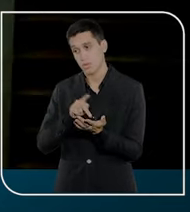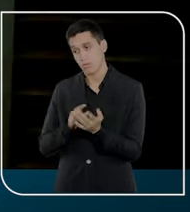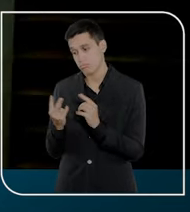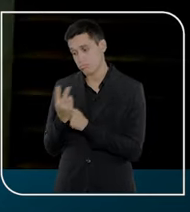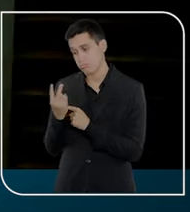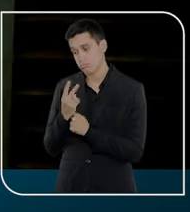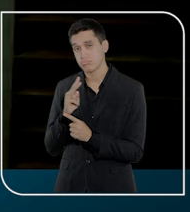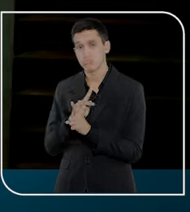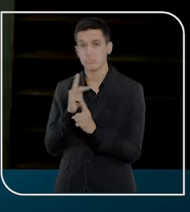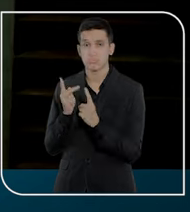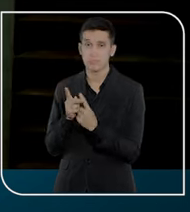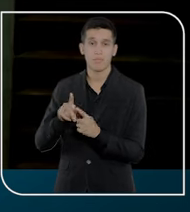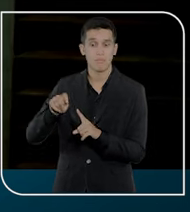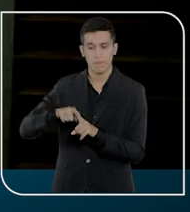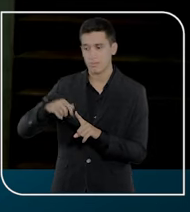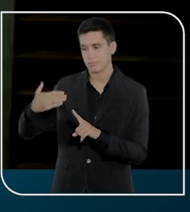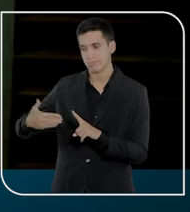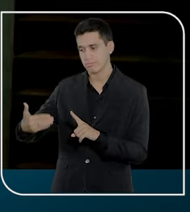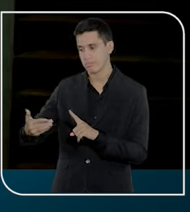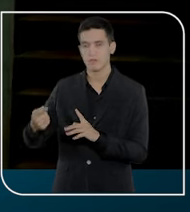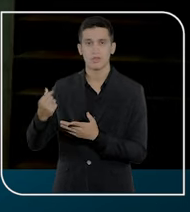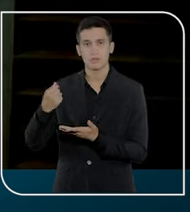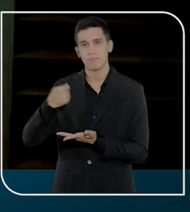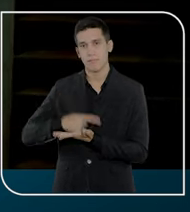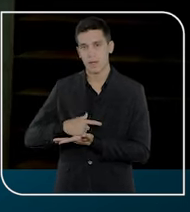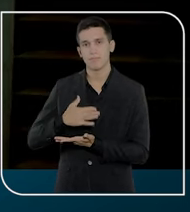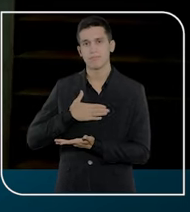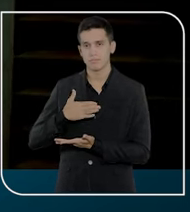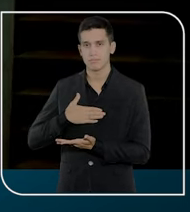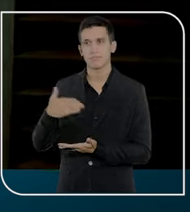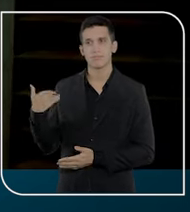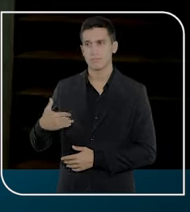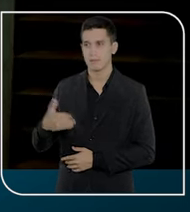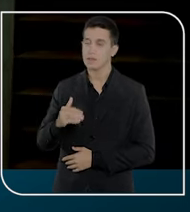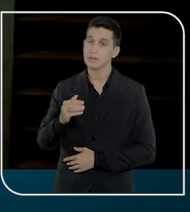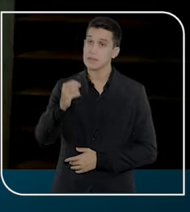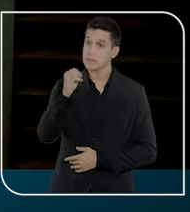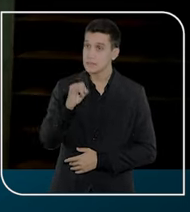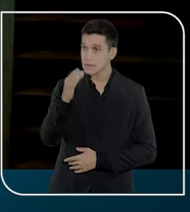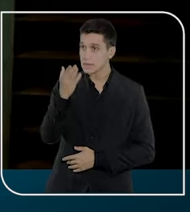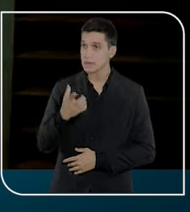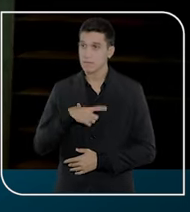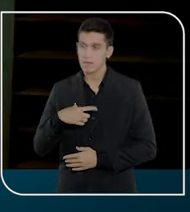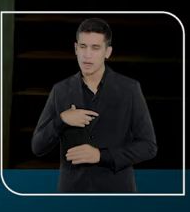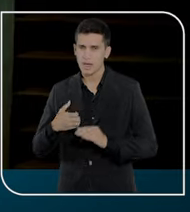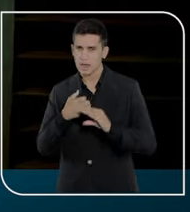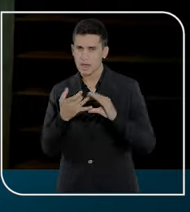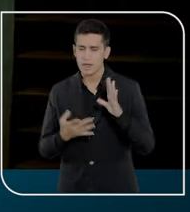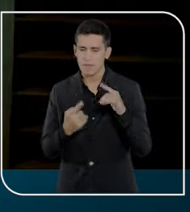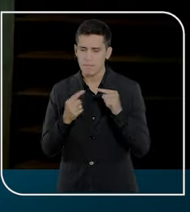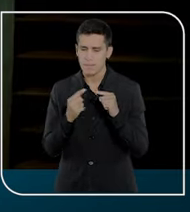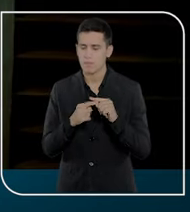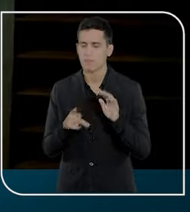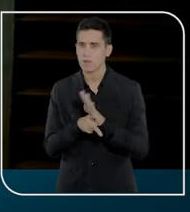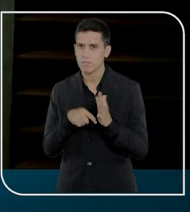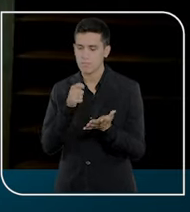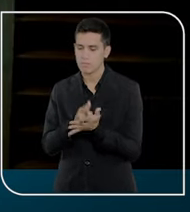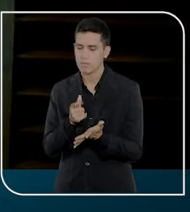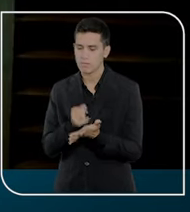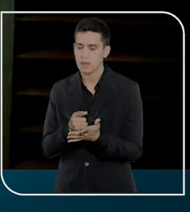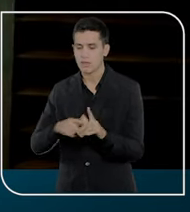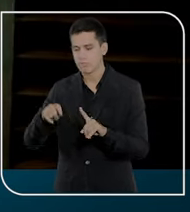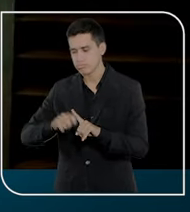mensal. Então, se essa previdência tiver essa característica de pagamento de pensão mensal e se esse